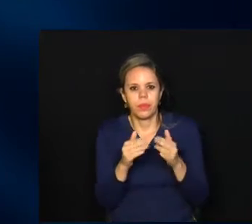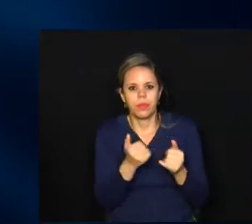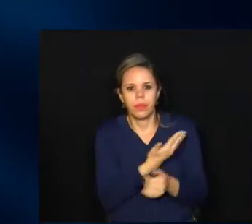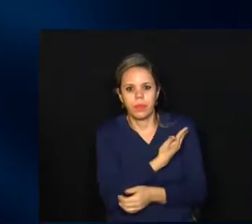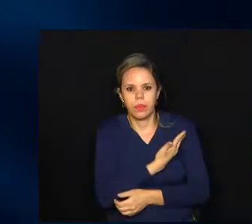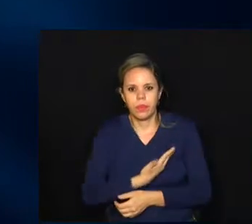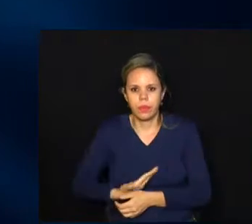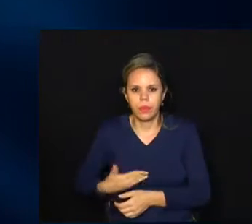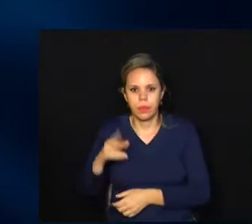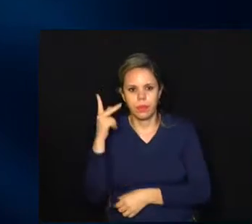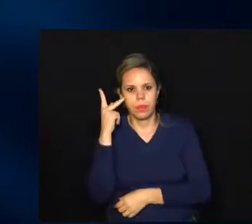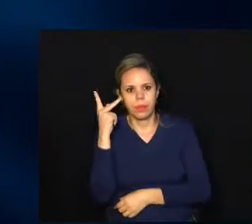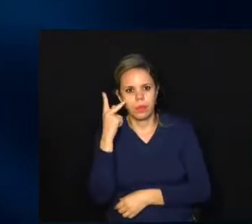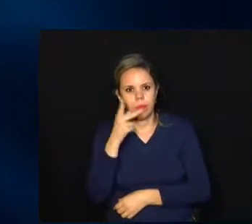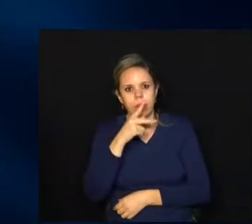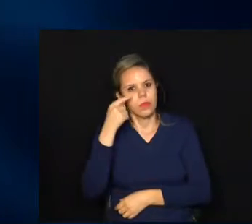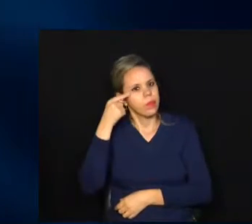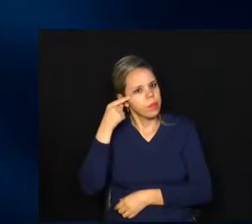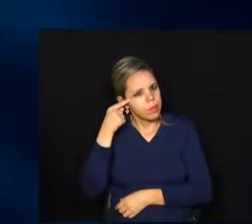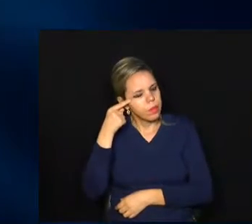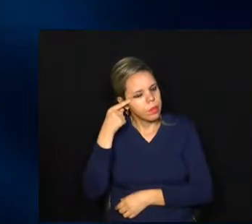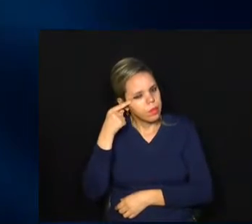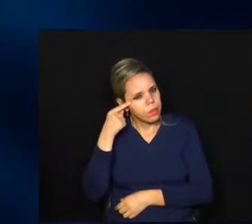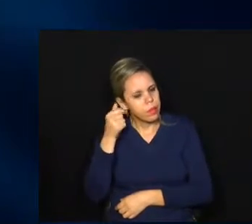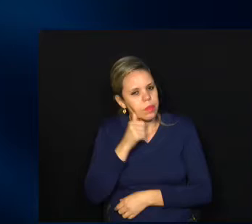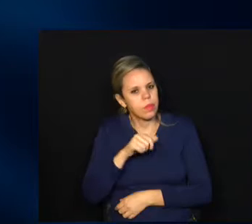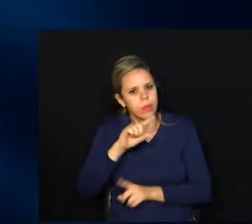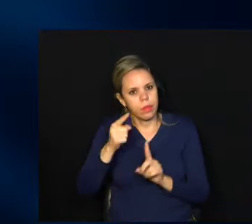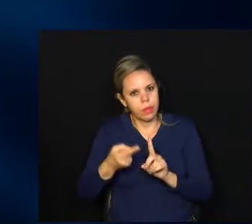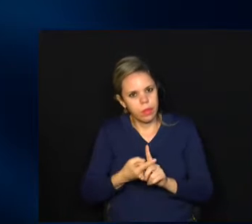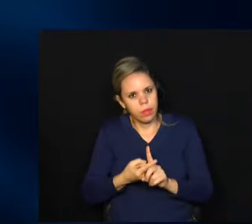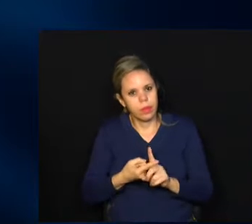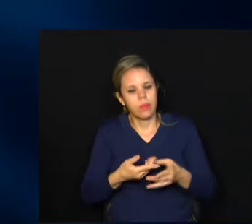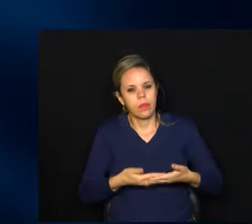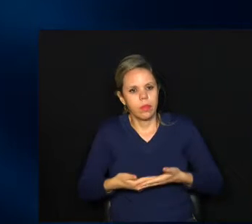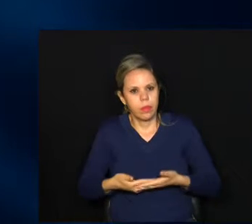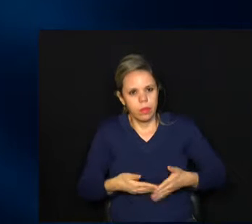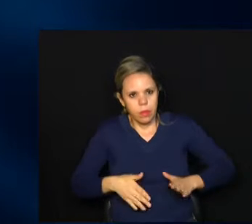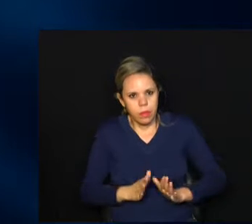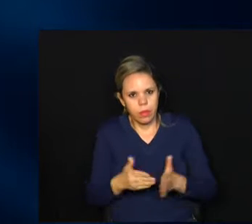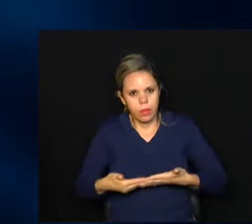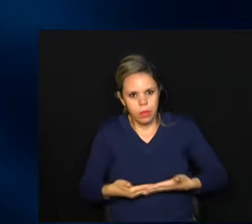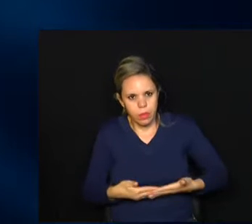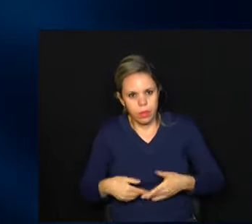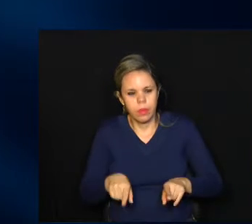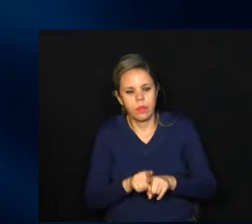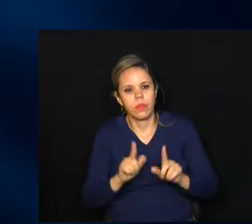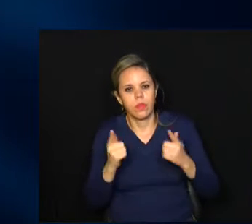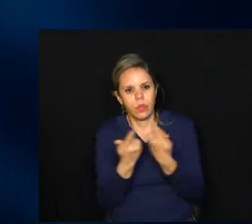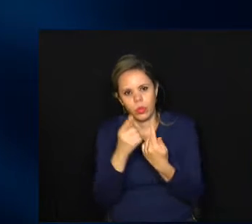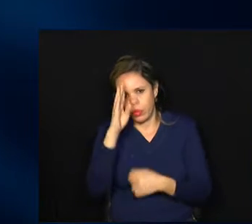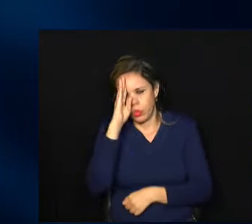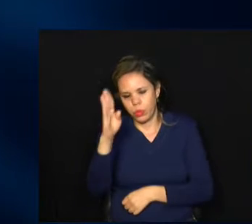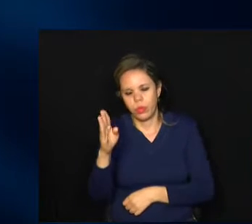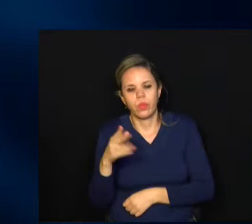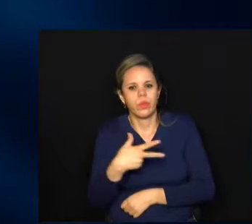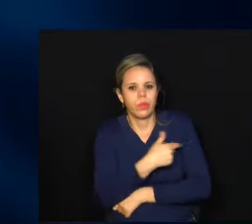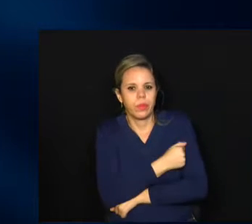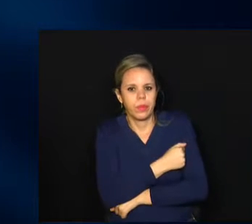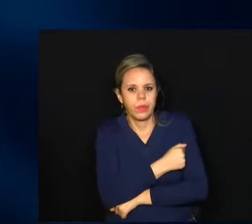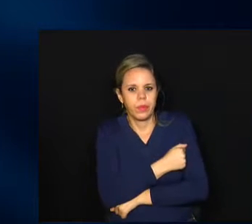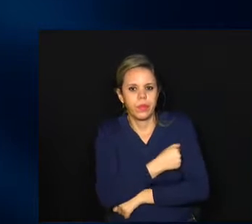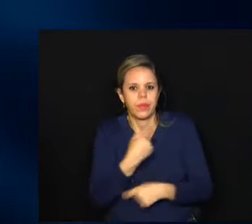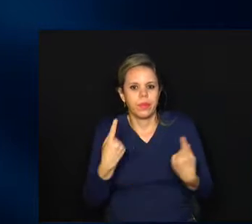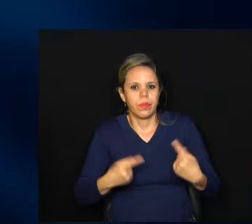governador de São Paulo, João Dória, para que mulheres lactantes sejam incluídas ao grupo prioritário de vacinação